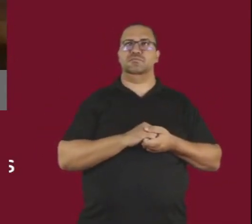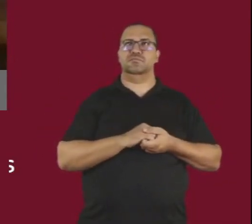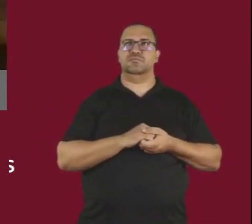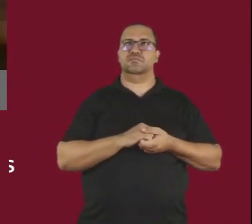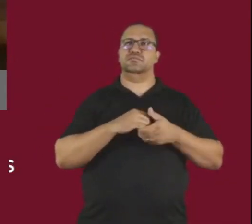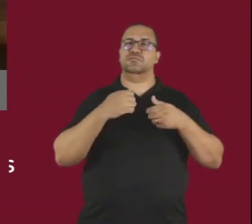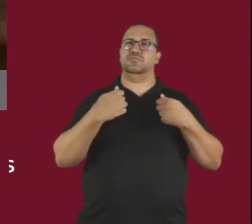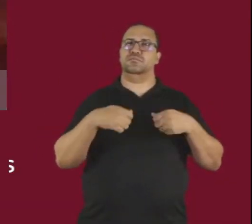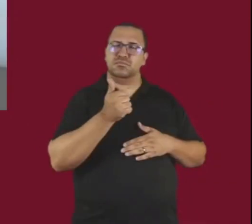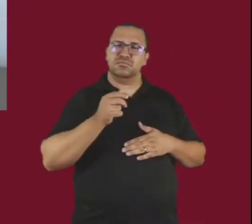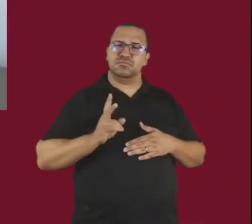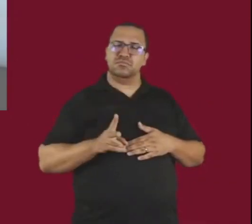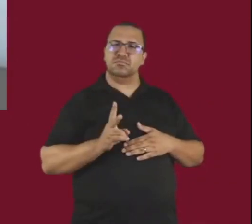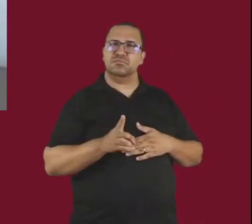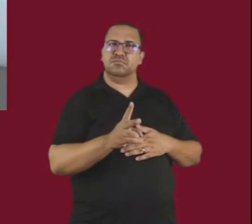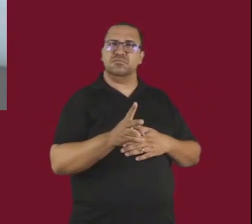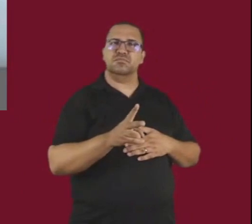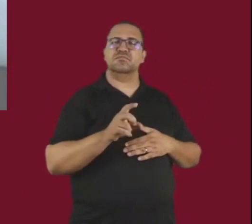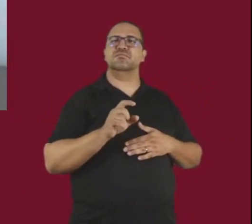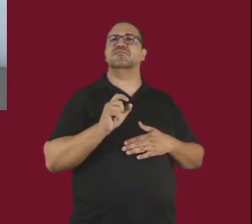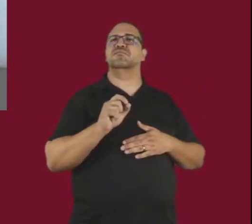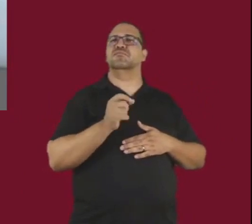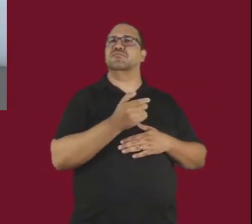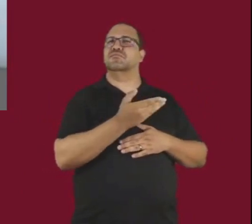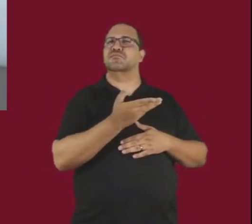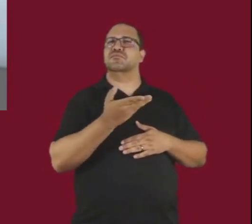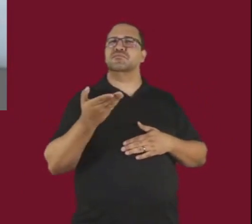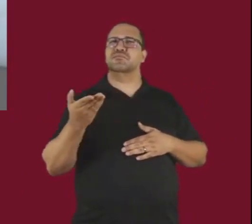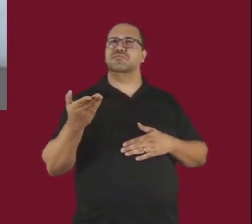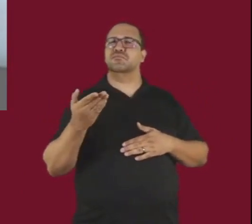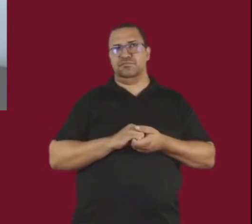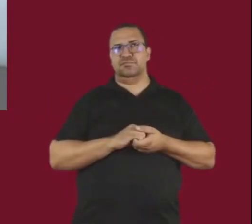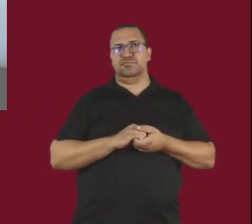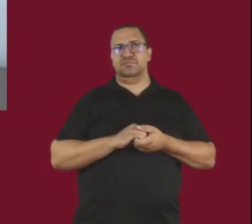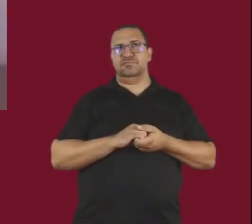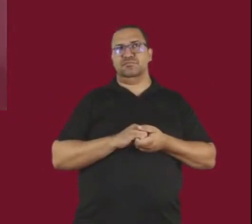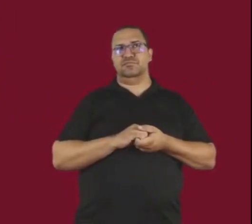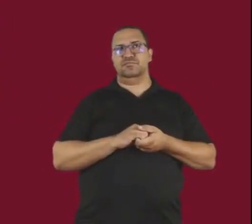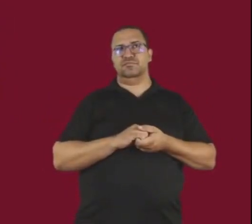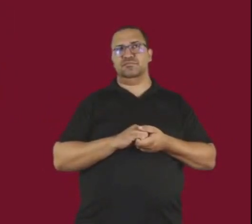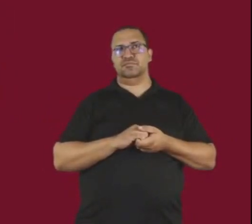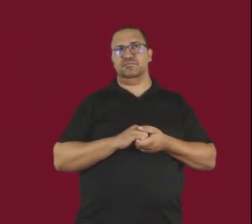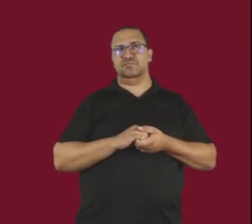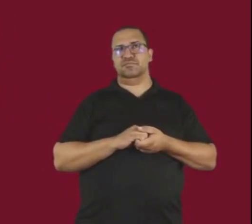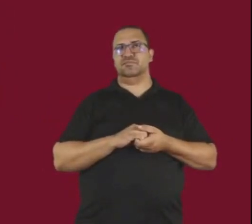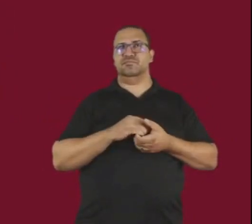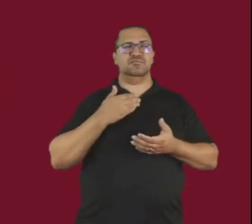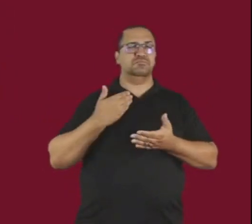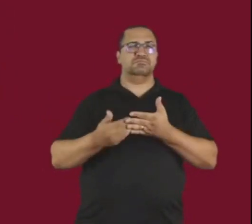alguma coisa. O que faremos para ser vitoriosos nessa guerra? A gente está perdendo,